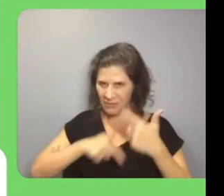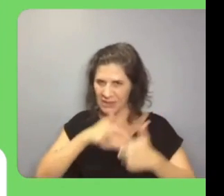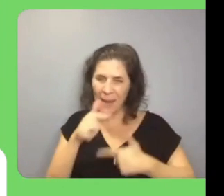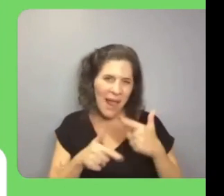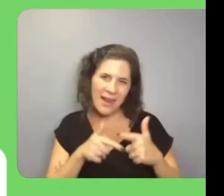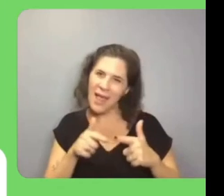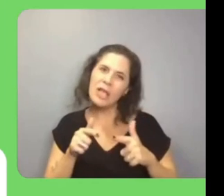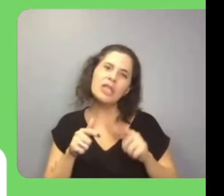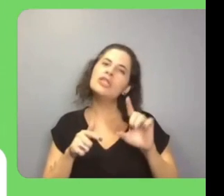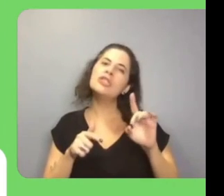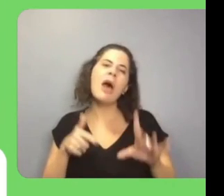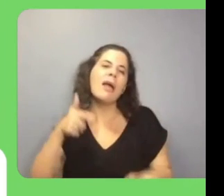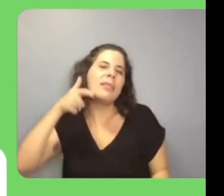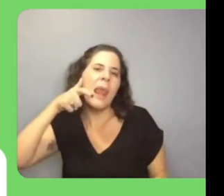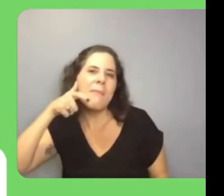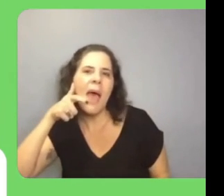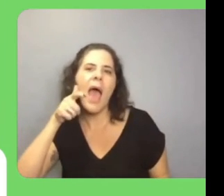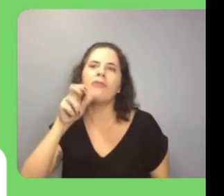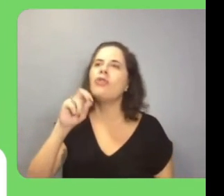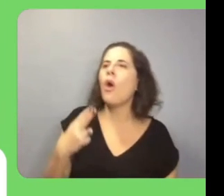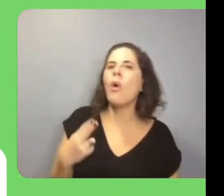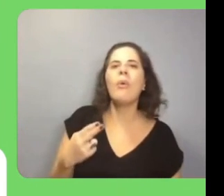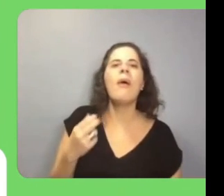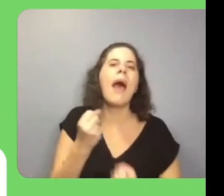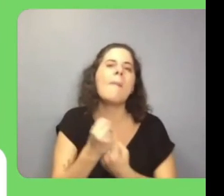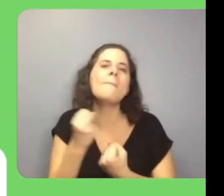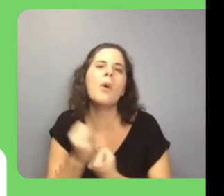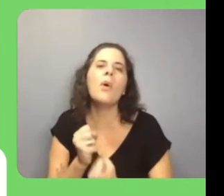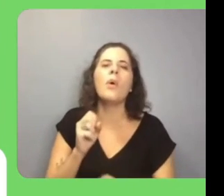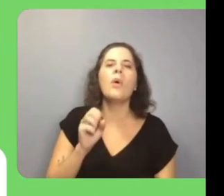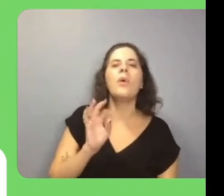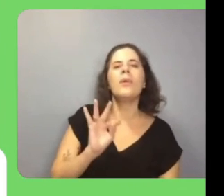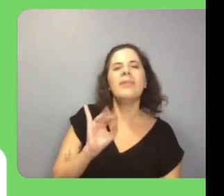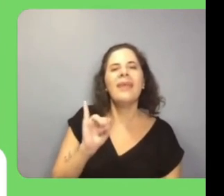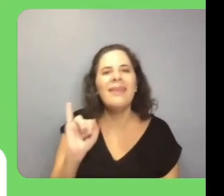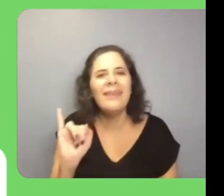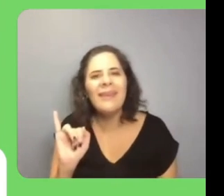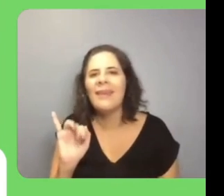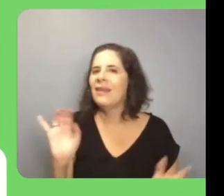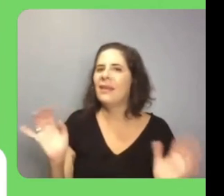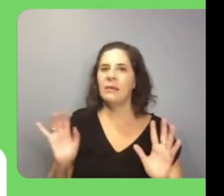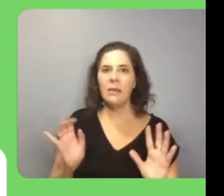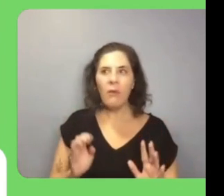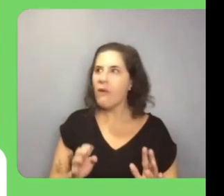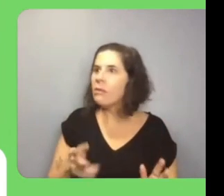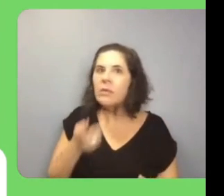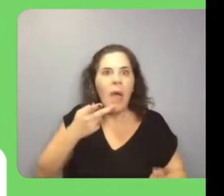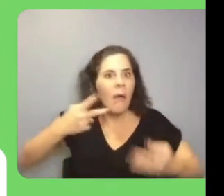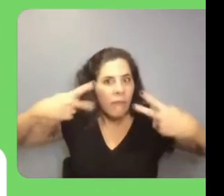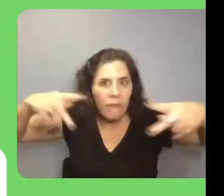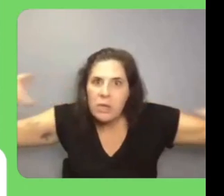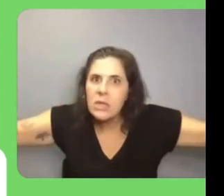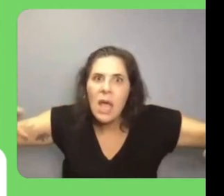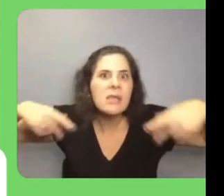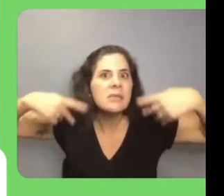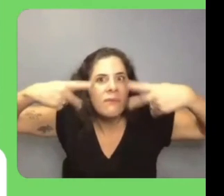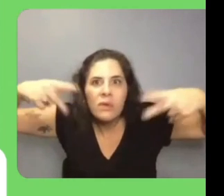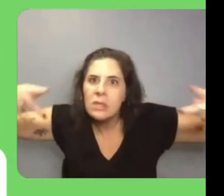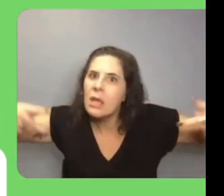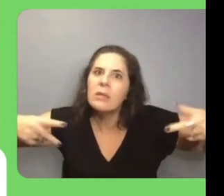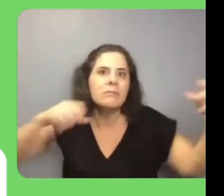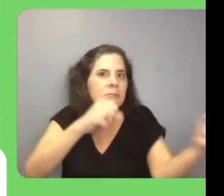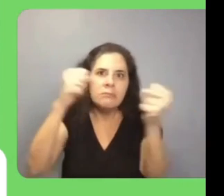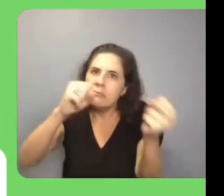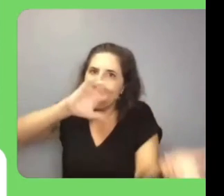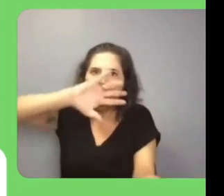com telemarketing. Eu falo, meu Deus, vocês têm que fazer a revolução, gente. Se vocês não trouxerem uma mulher...